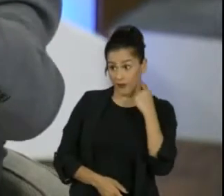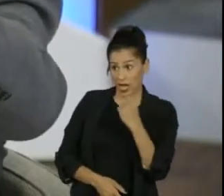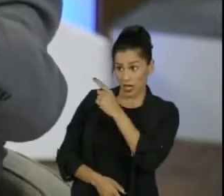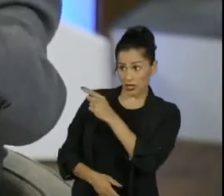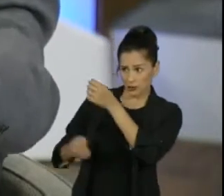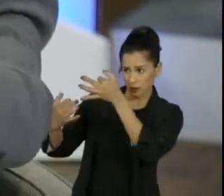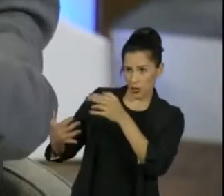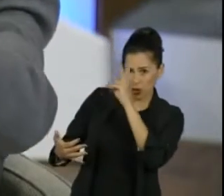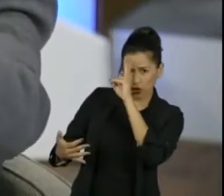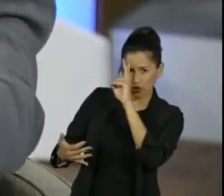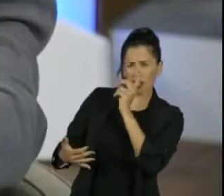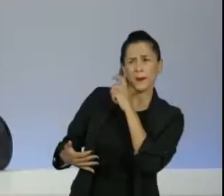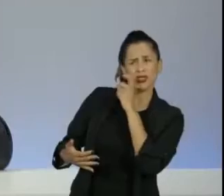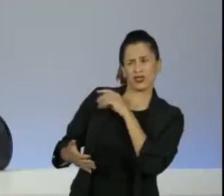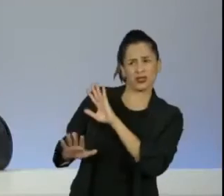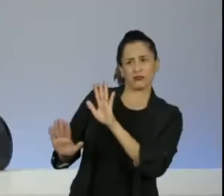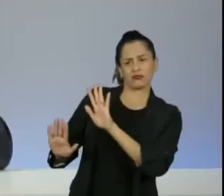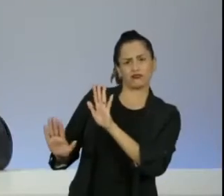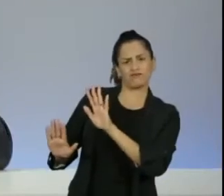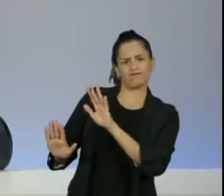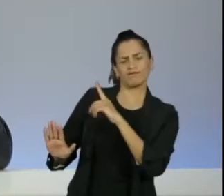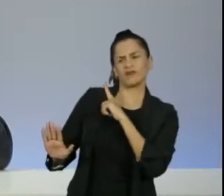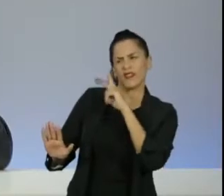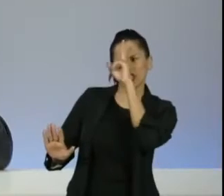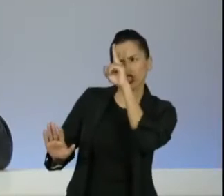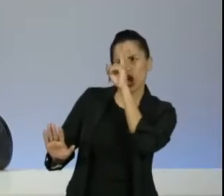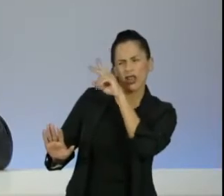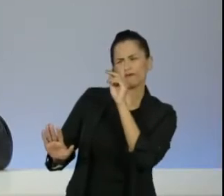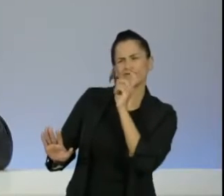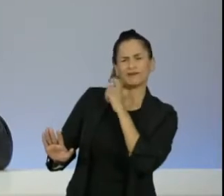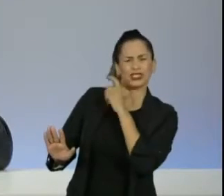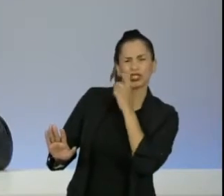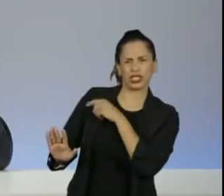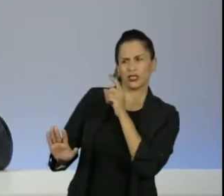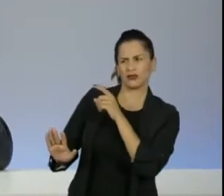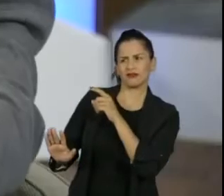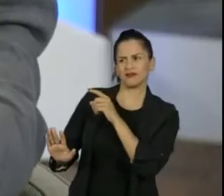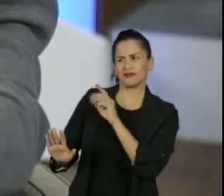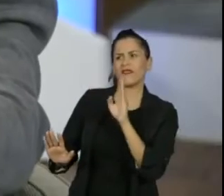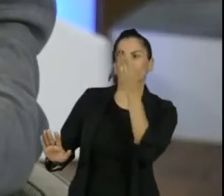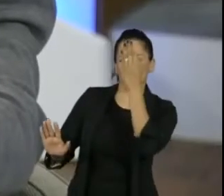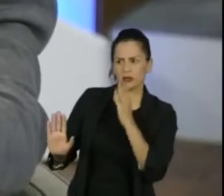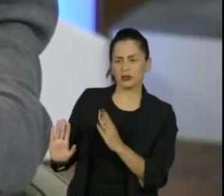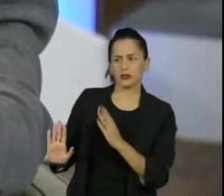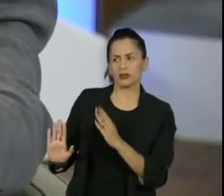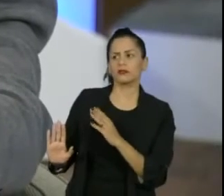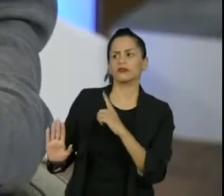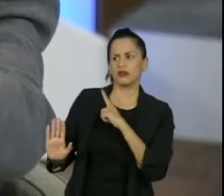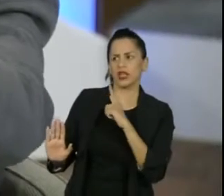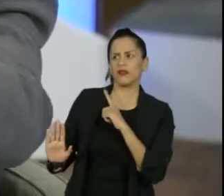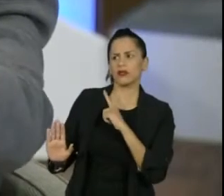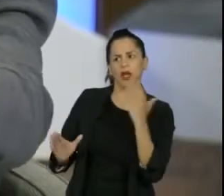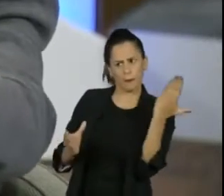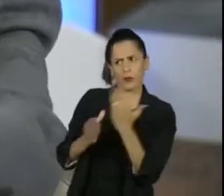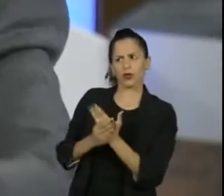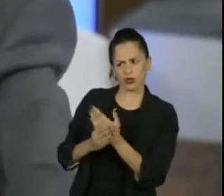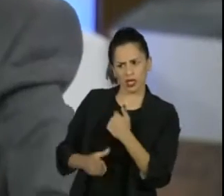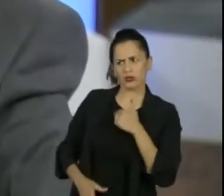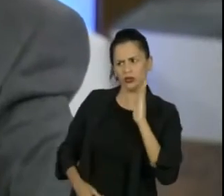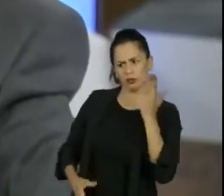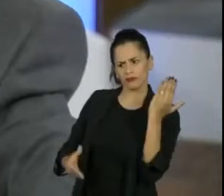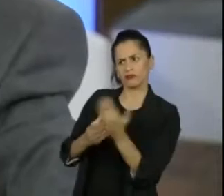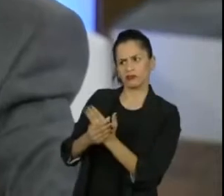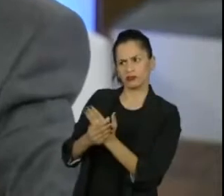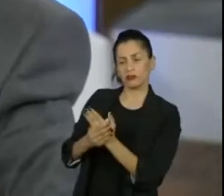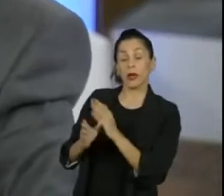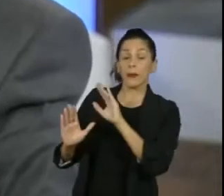é mentiras e calúnias. E foram devidamente processados, que não é o caso do